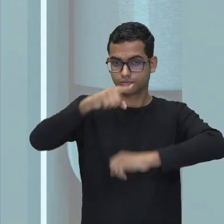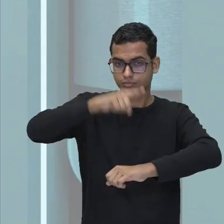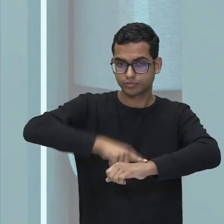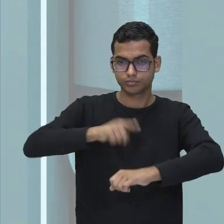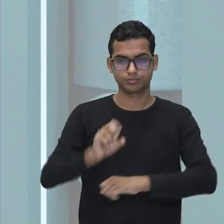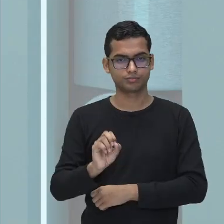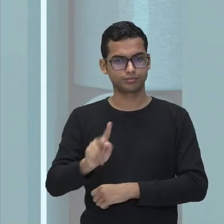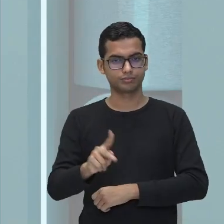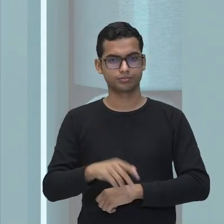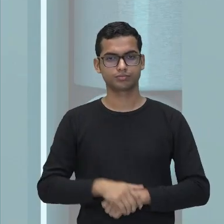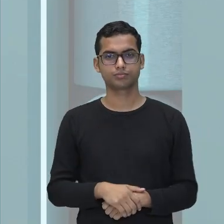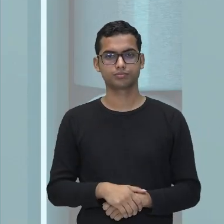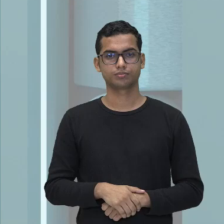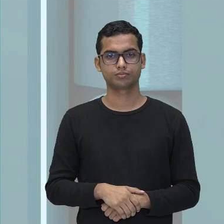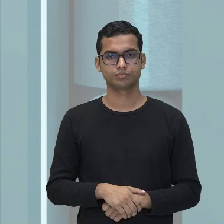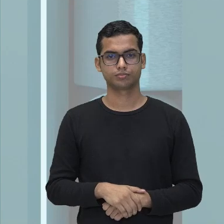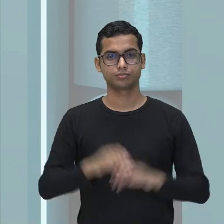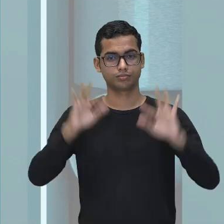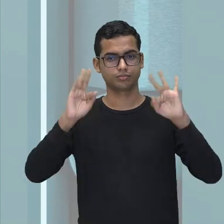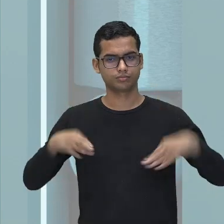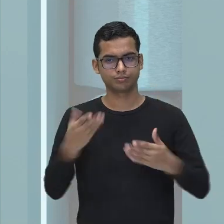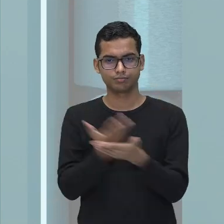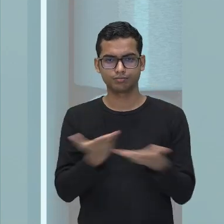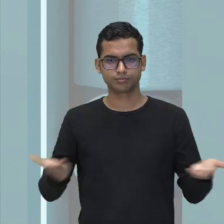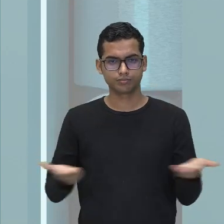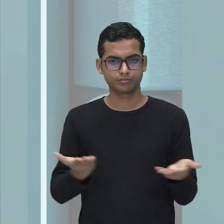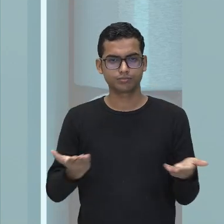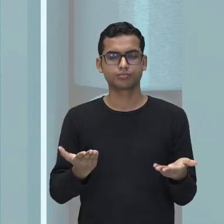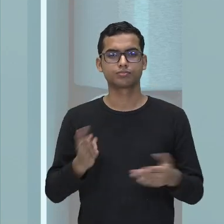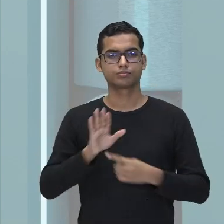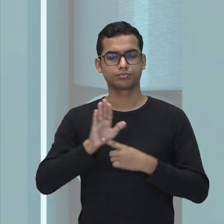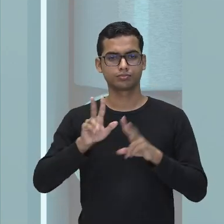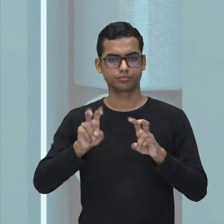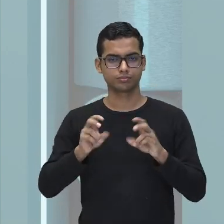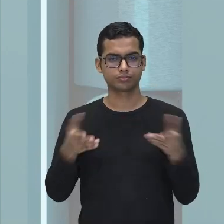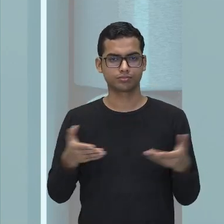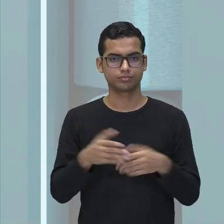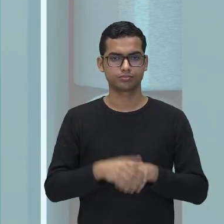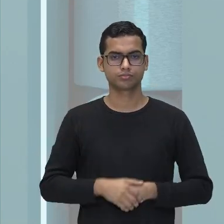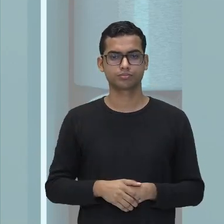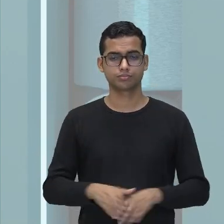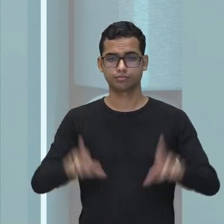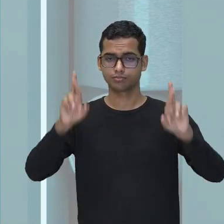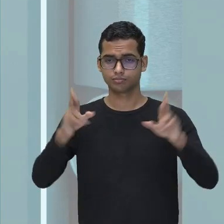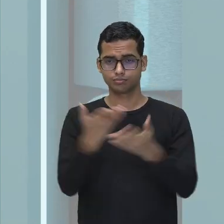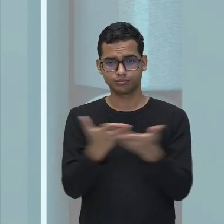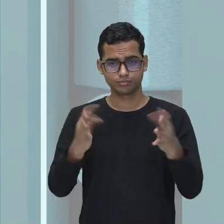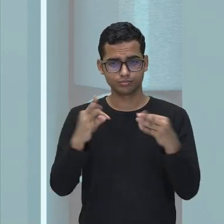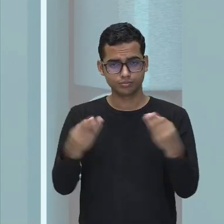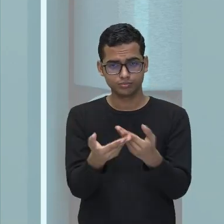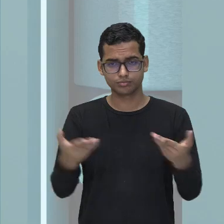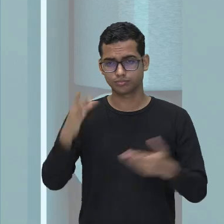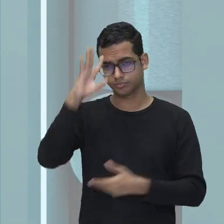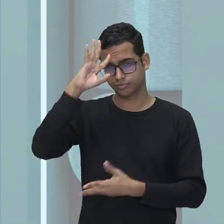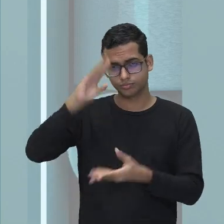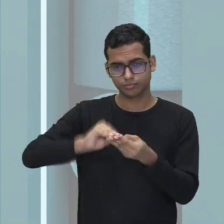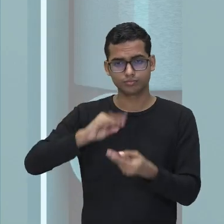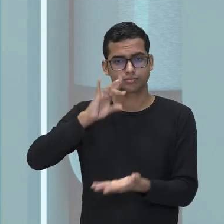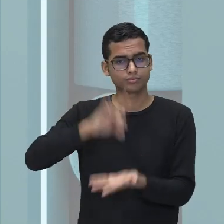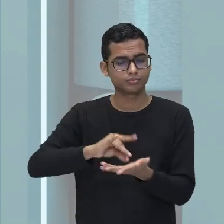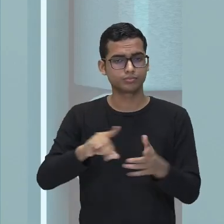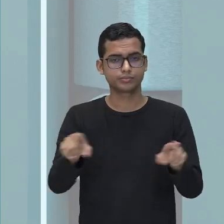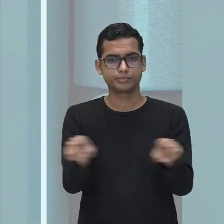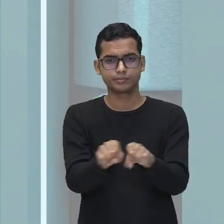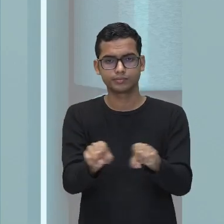Ok então finalizo aqui esse esse assunto Espero que todos tenham compreendido